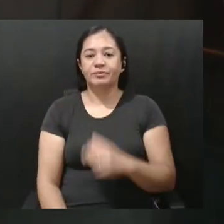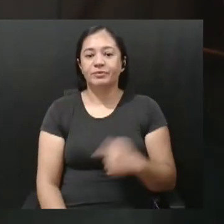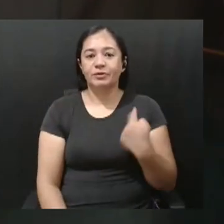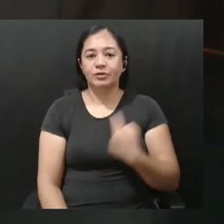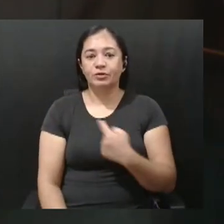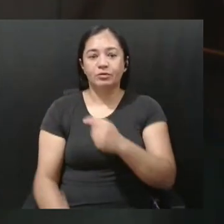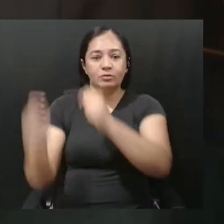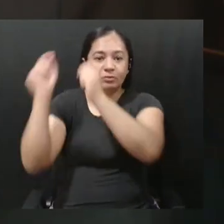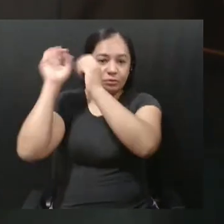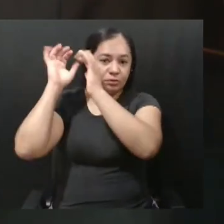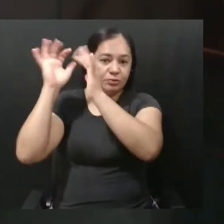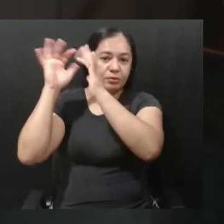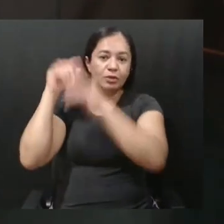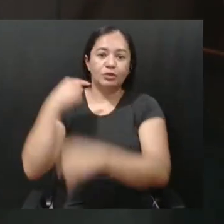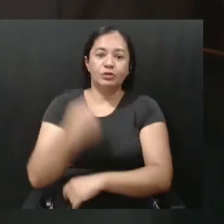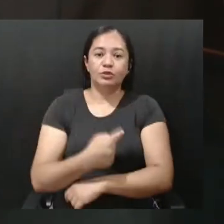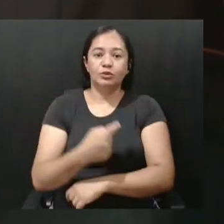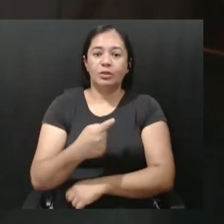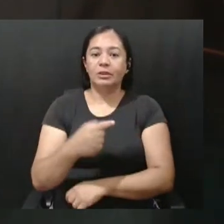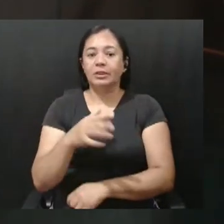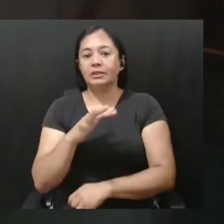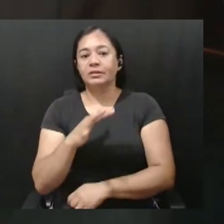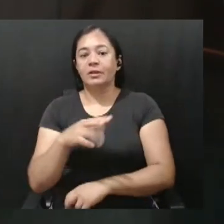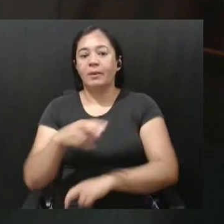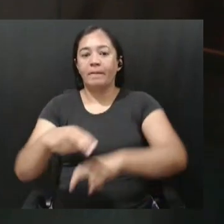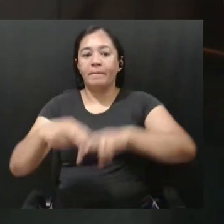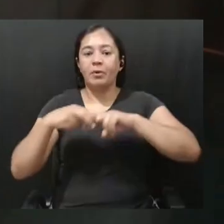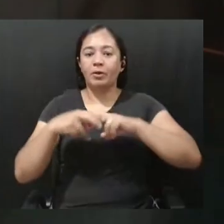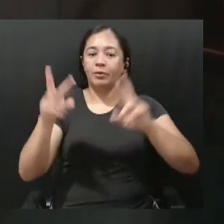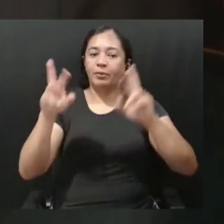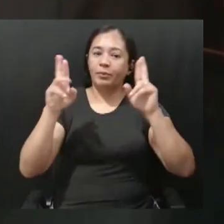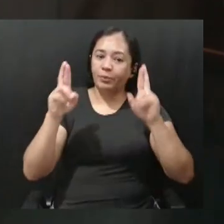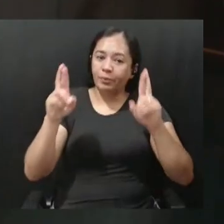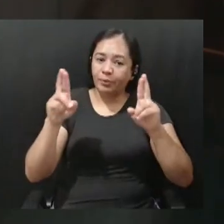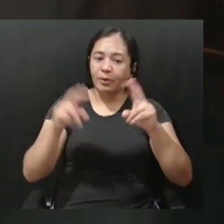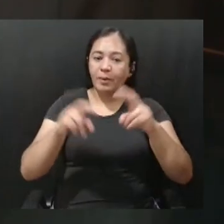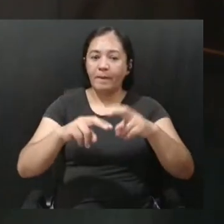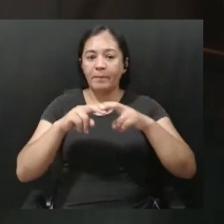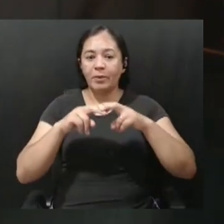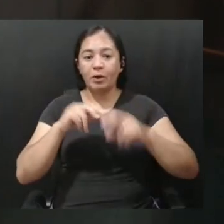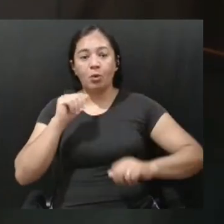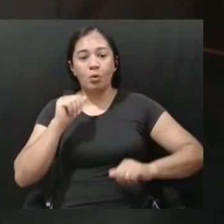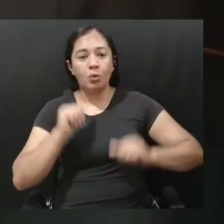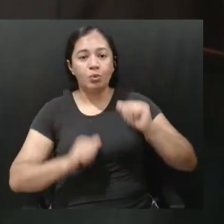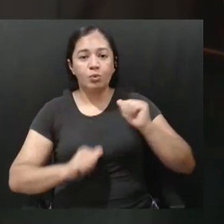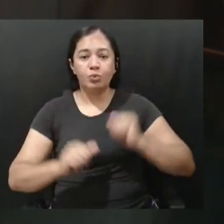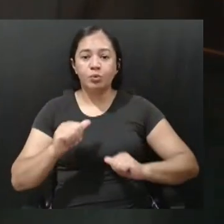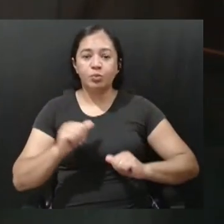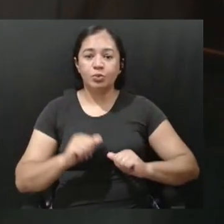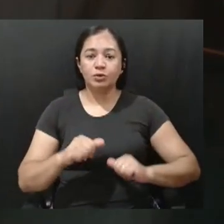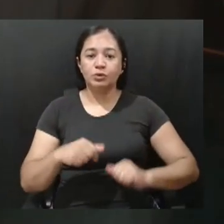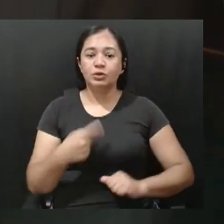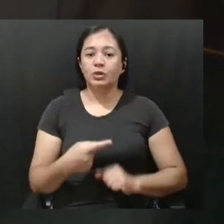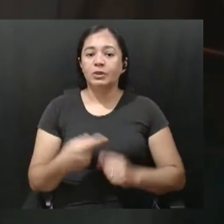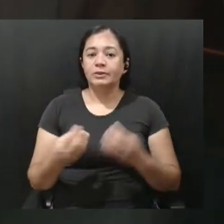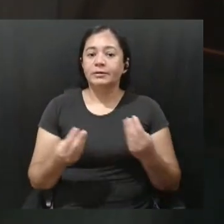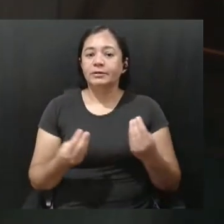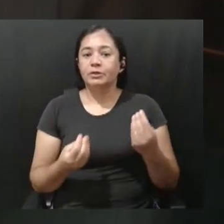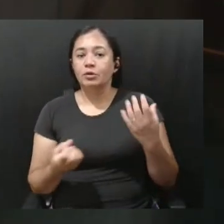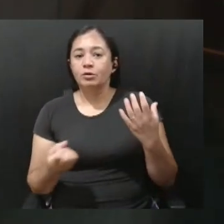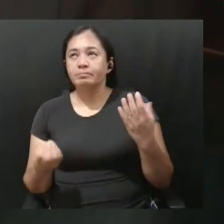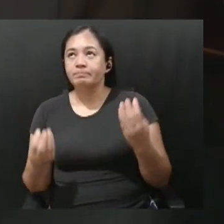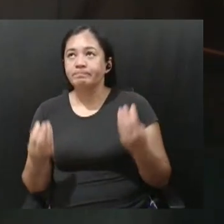de repente, por conta da expectativa e por conta da ansiedade, a gente acaba criando